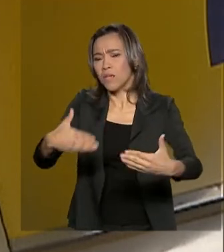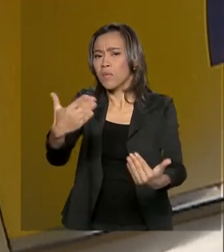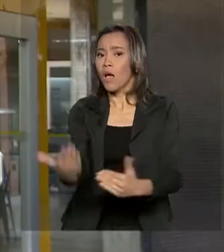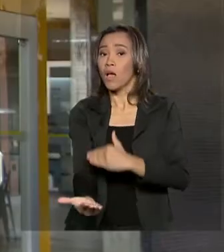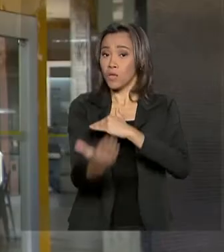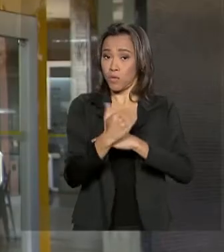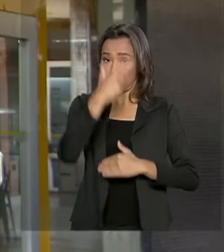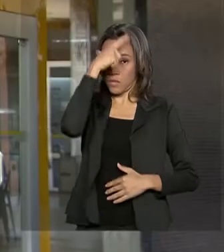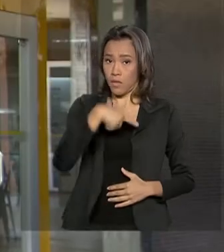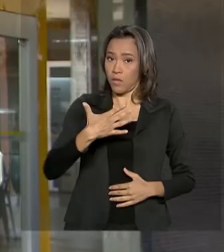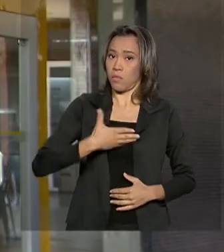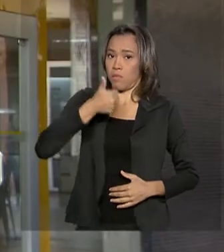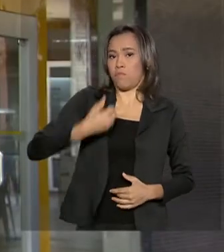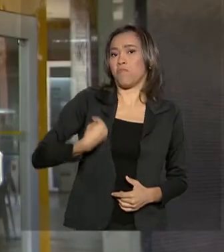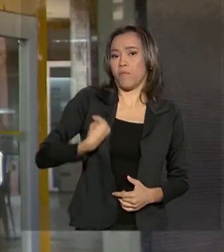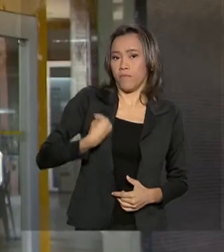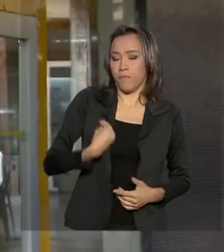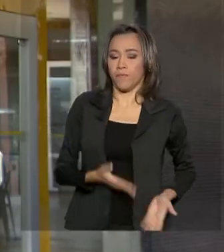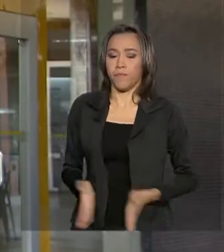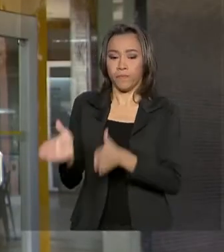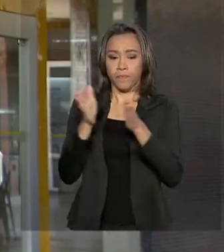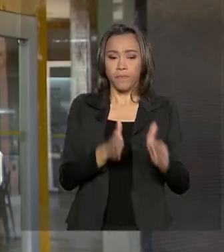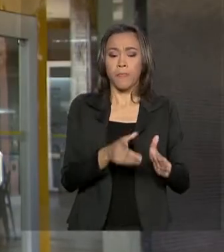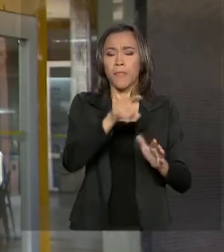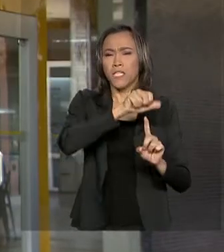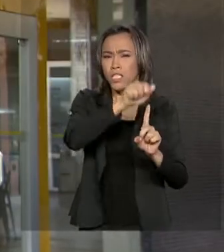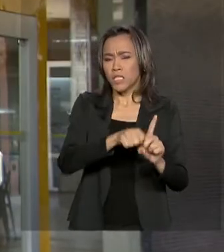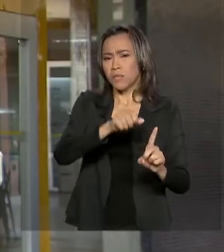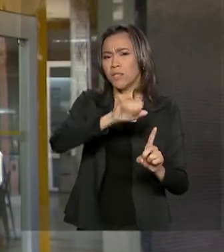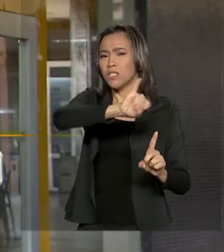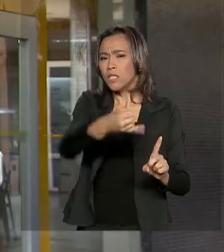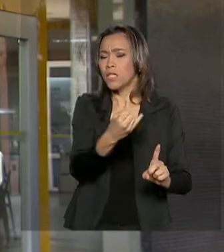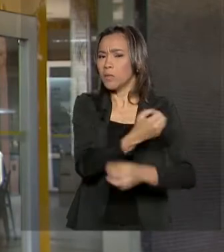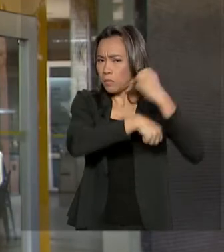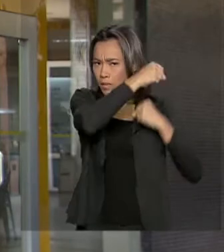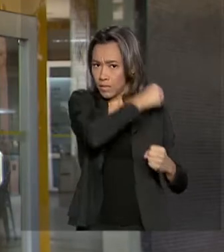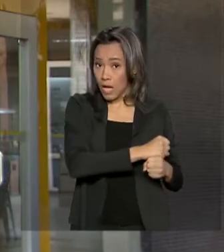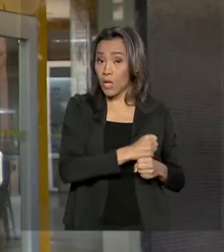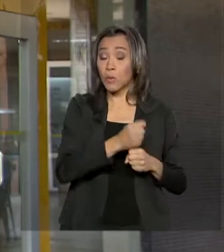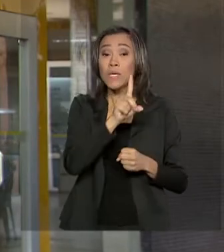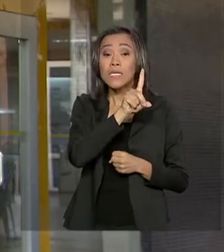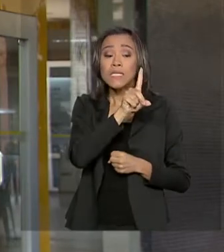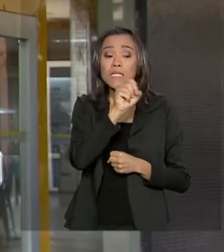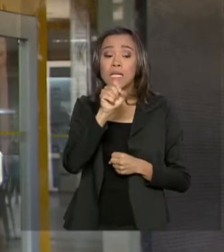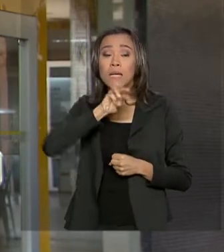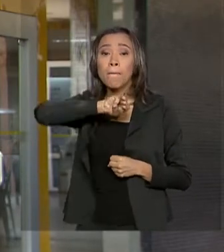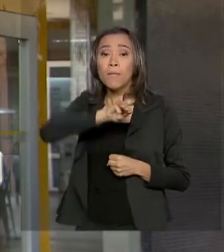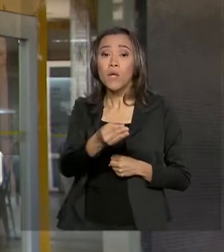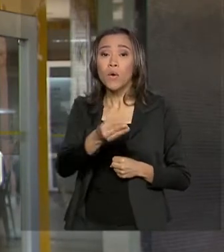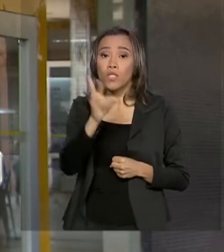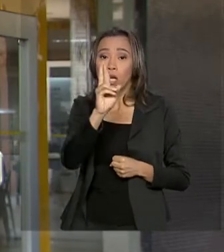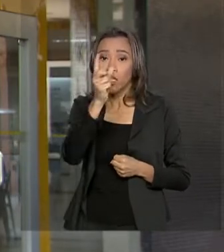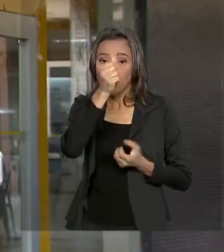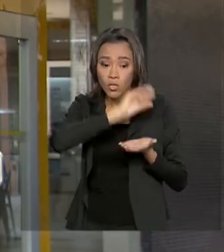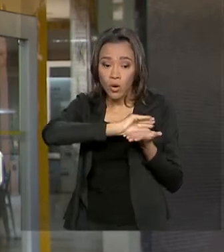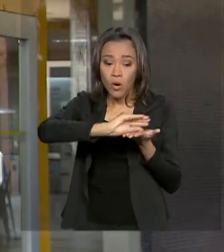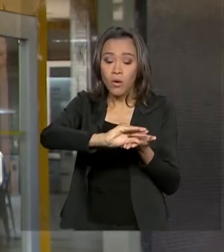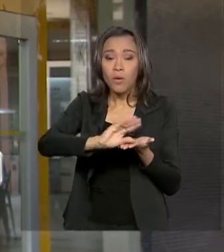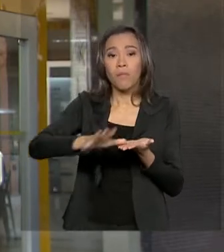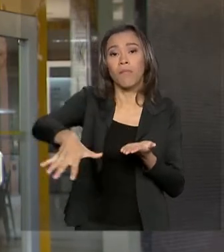vida. De janeiro a dezembro do ano passado, Banco do Brasil desembolsou 100 milhões de reais para financiar itens de